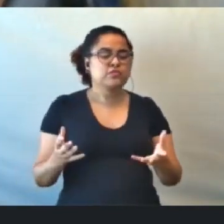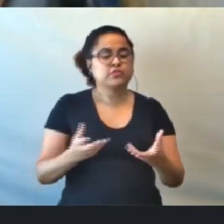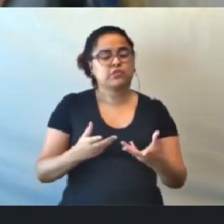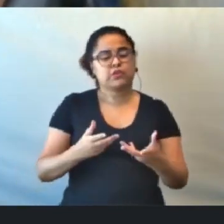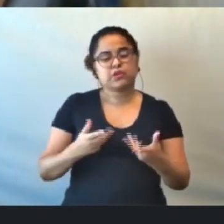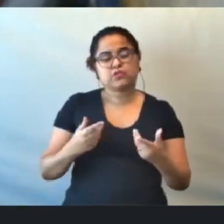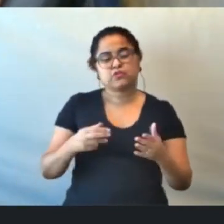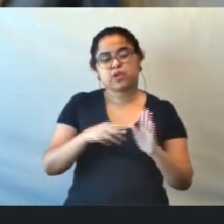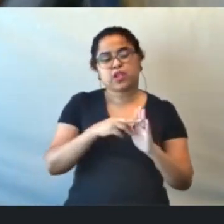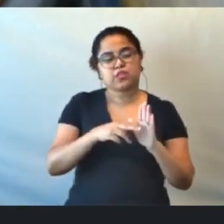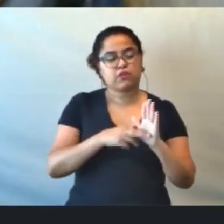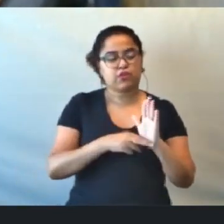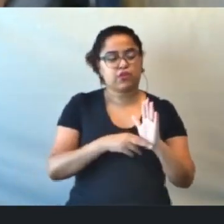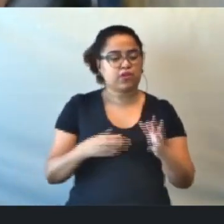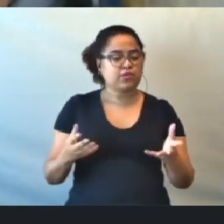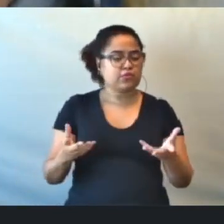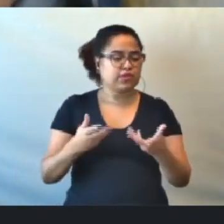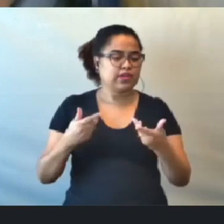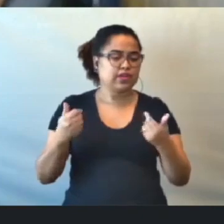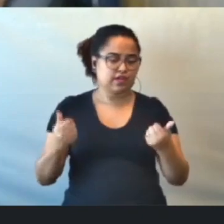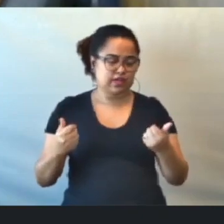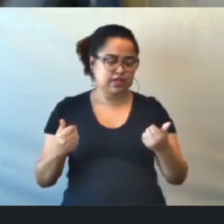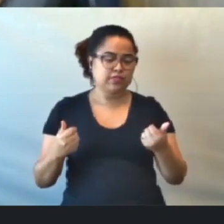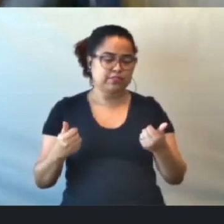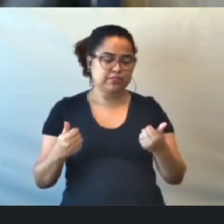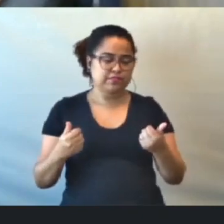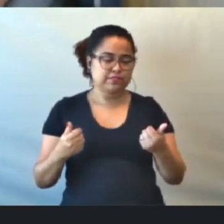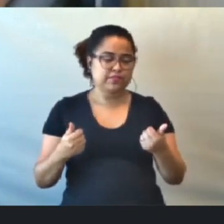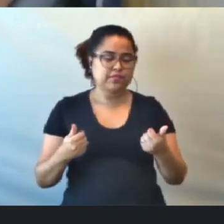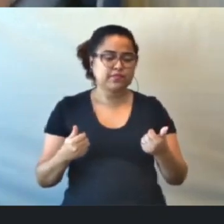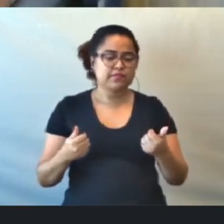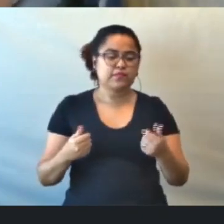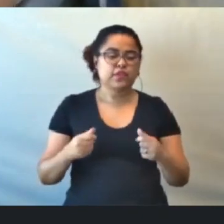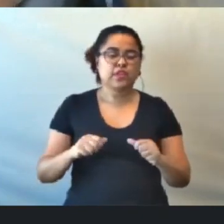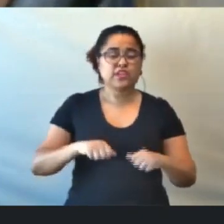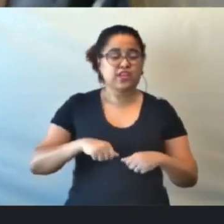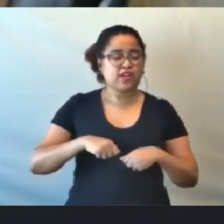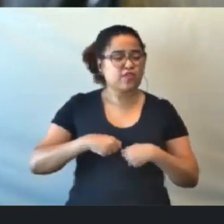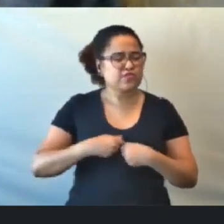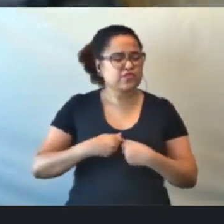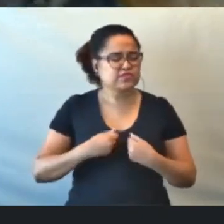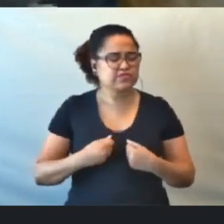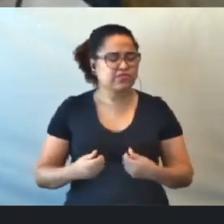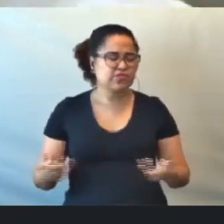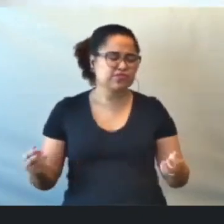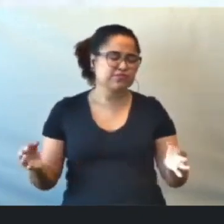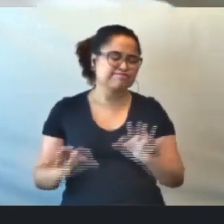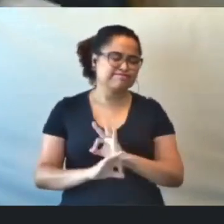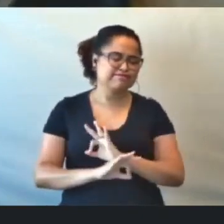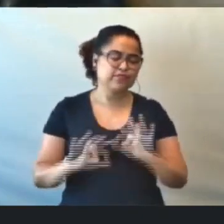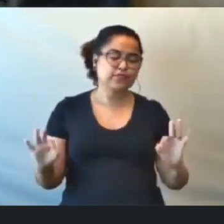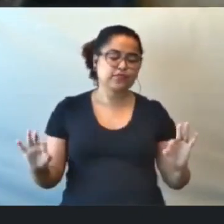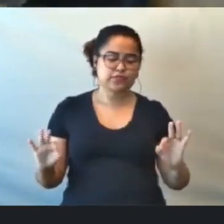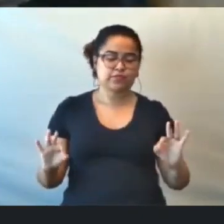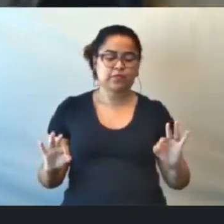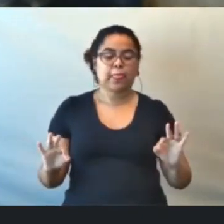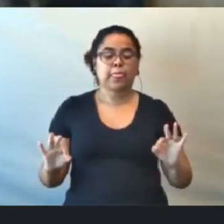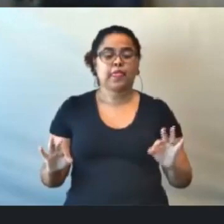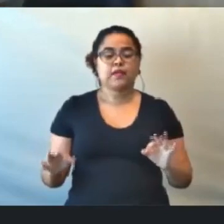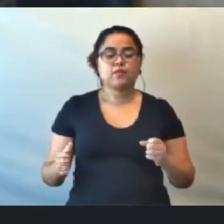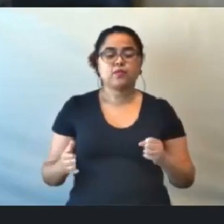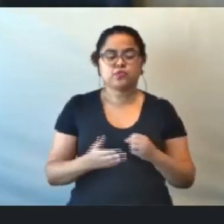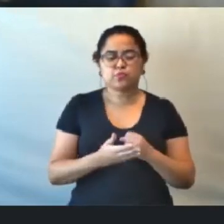que é remarcável, que é um esforço excelente. Assim, o Estado conta com uma base de dados impressionante.